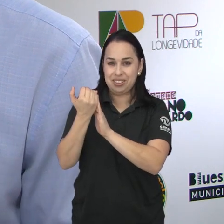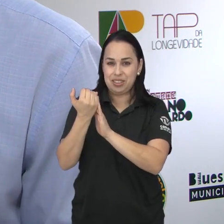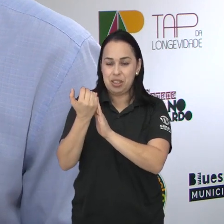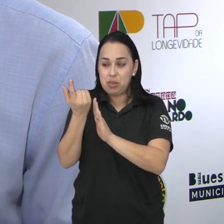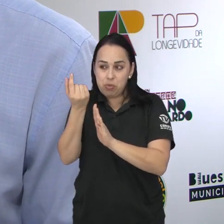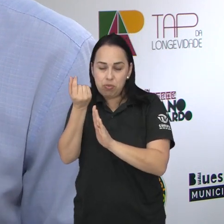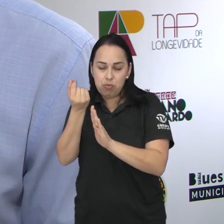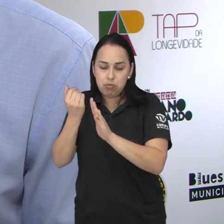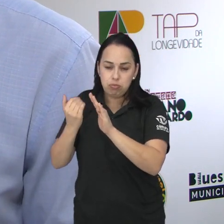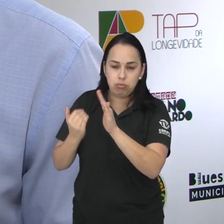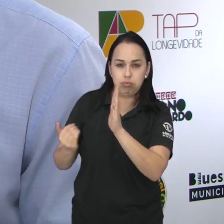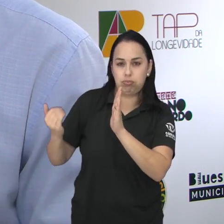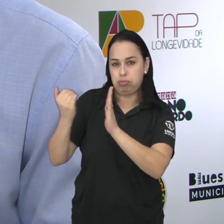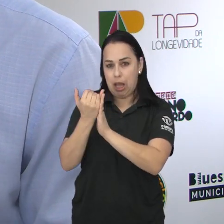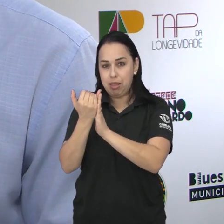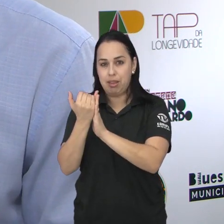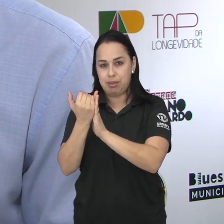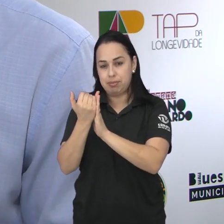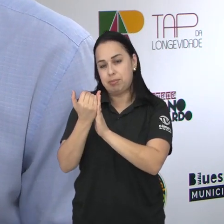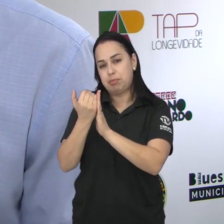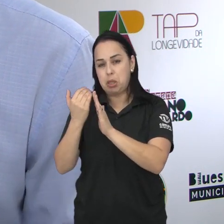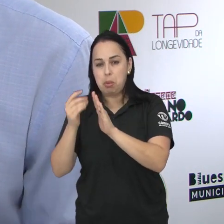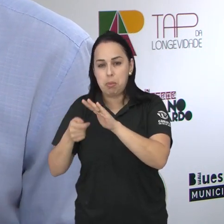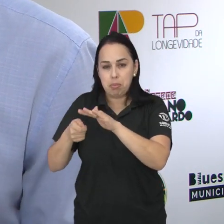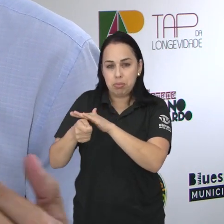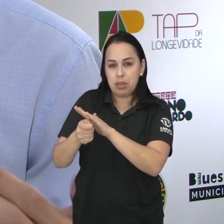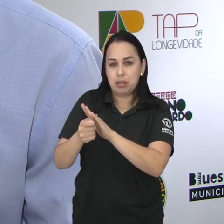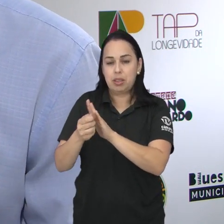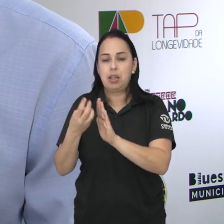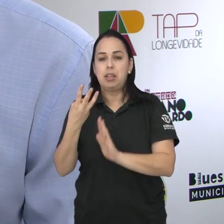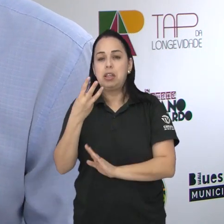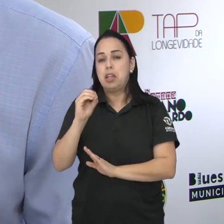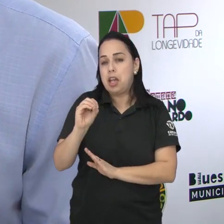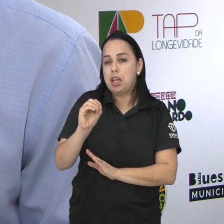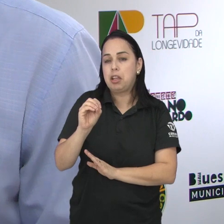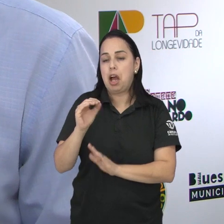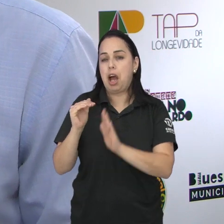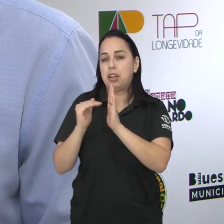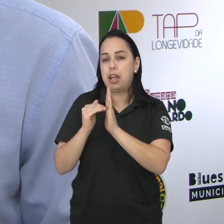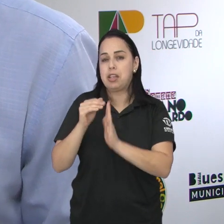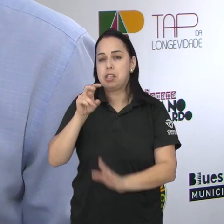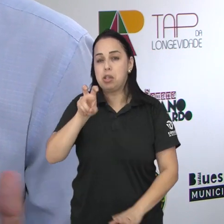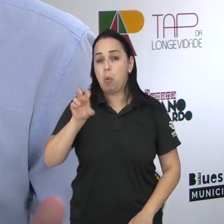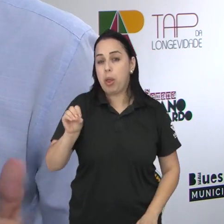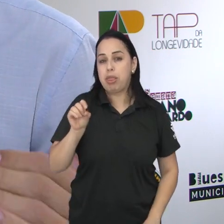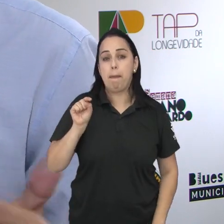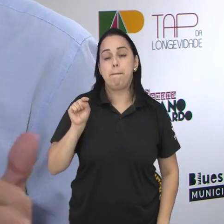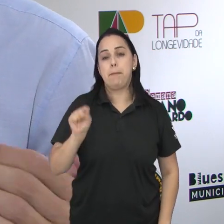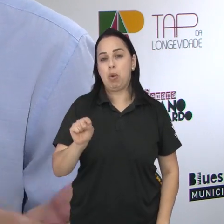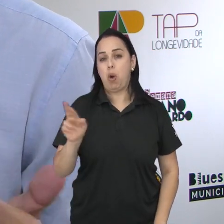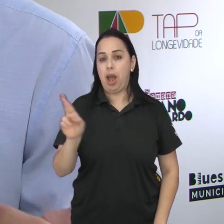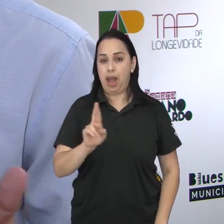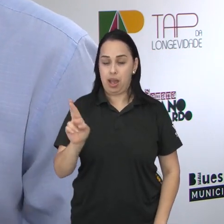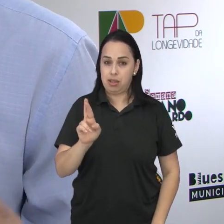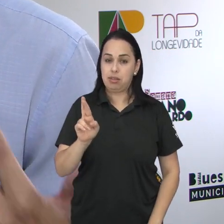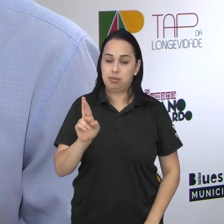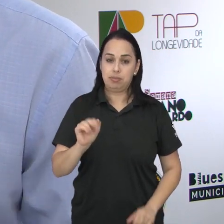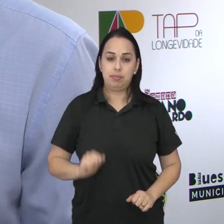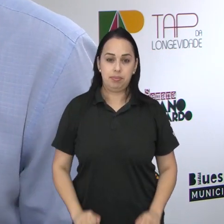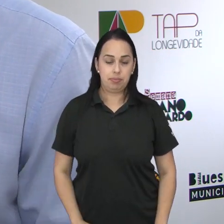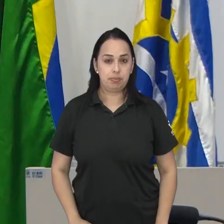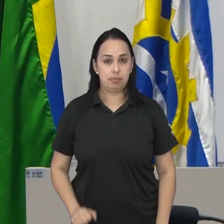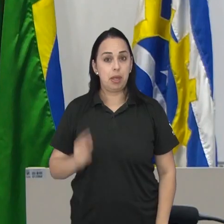e os valores dos projetos têm aí uma variação de 30 a 50 mil, de acordo com o